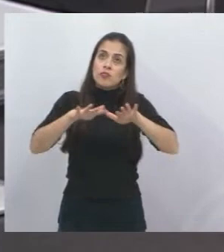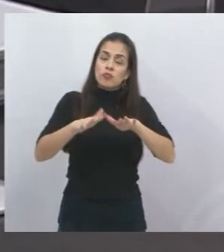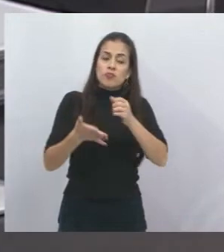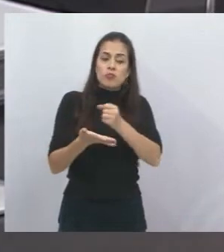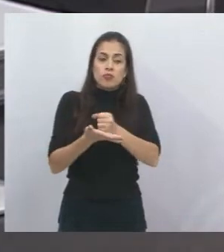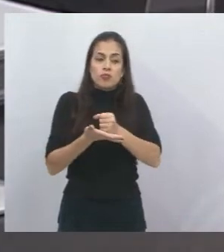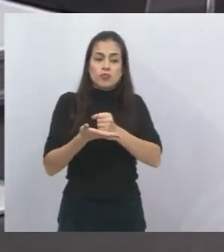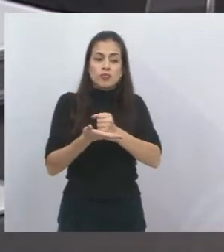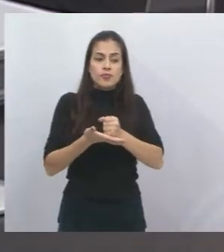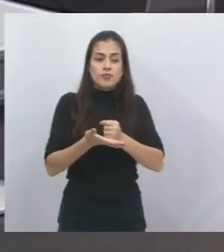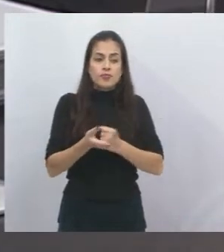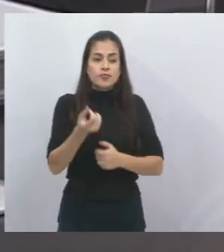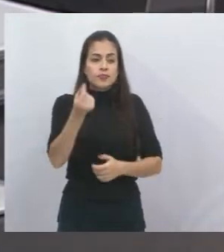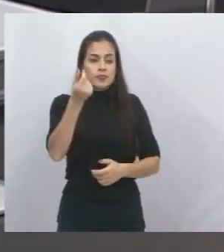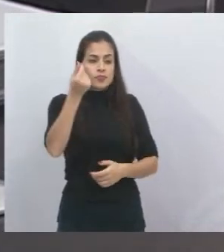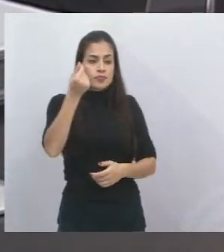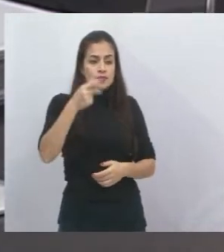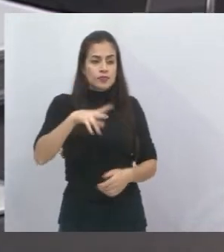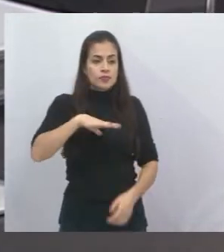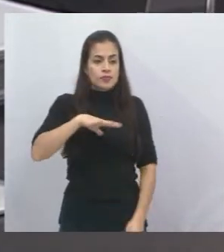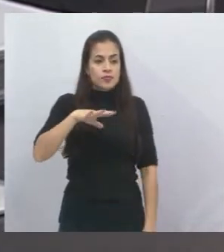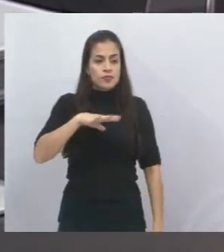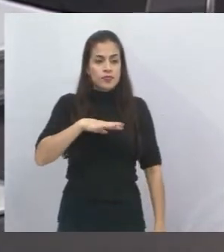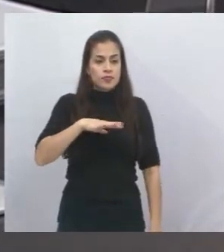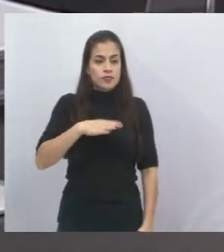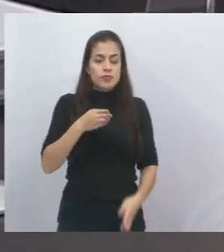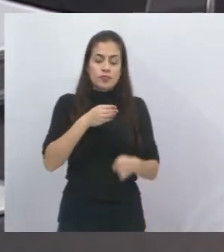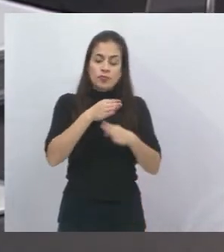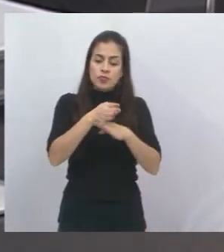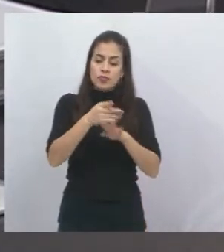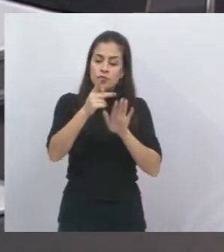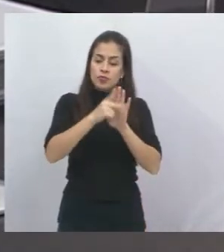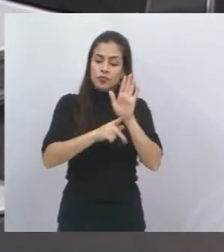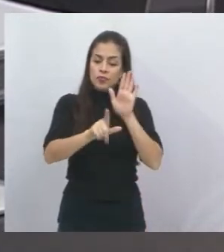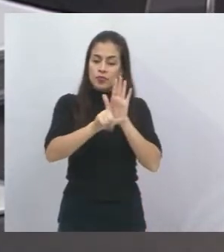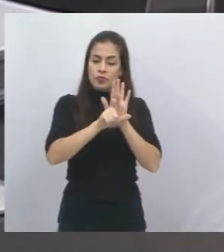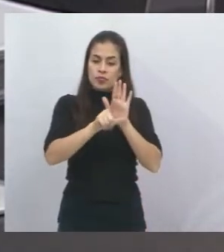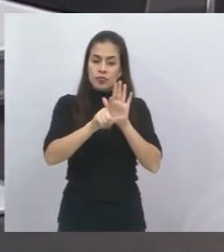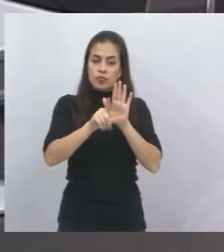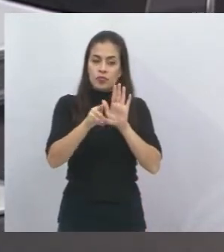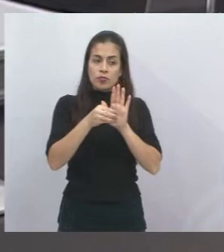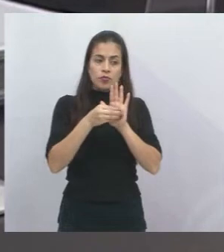do município, a partir da aprovação do projeto de lei complementar do Executivo,